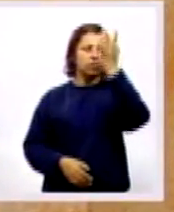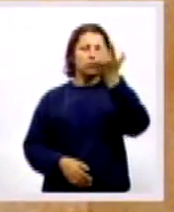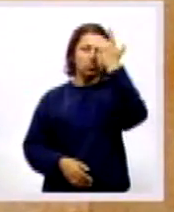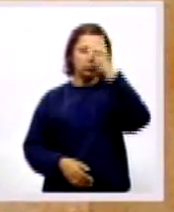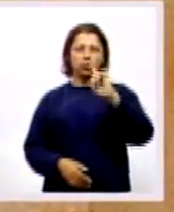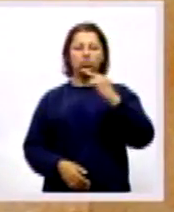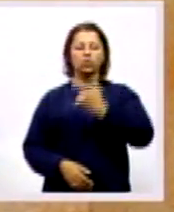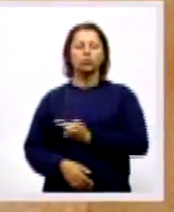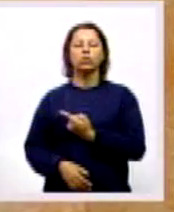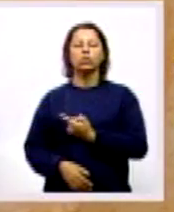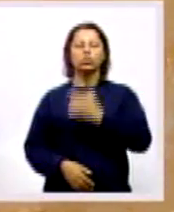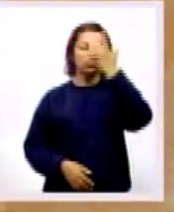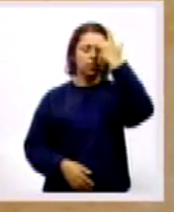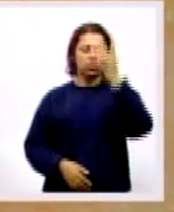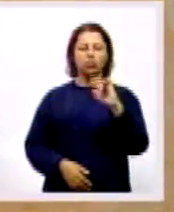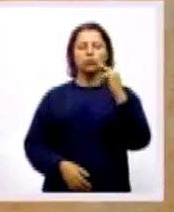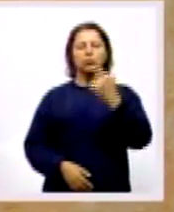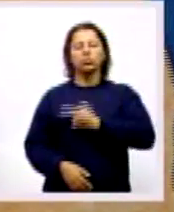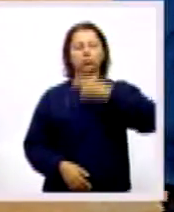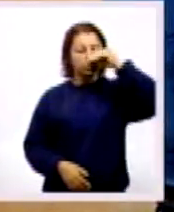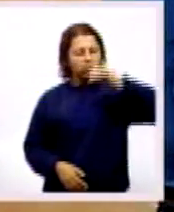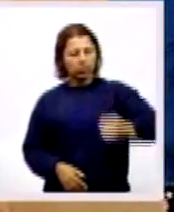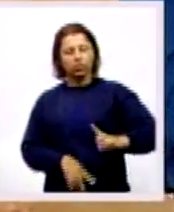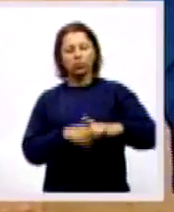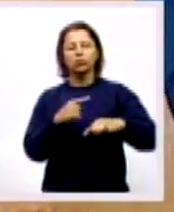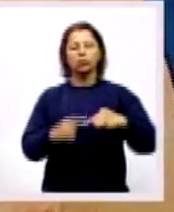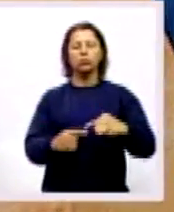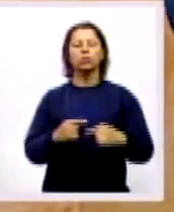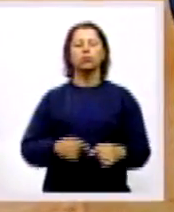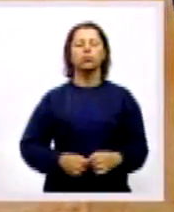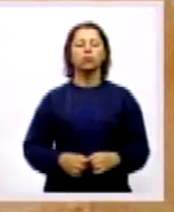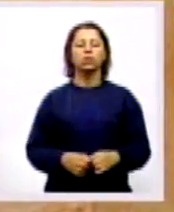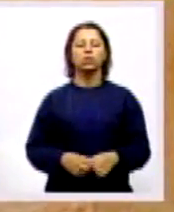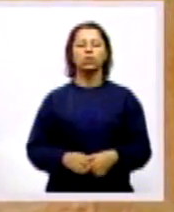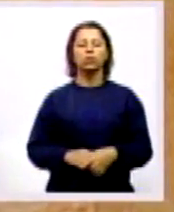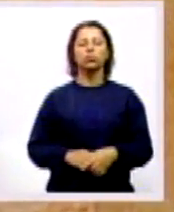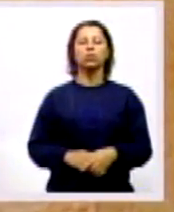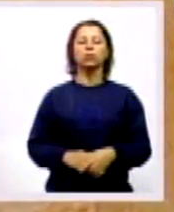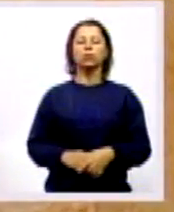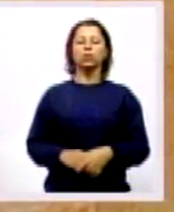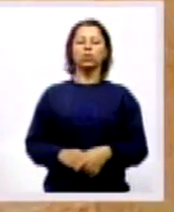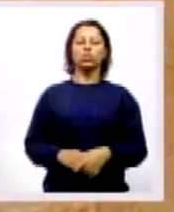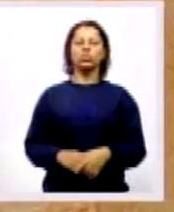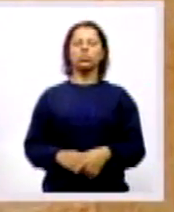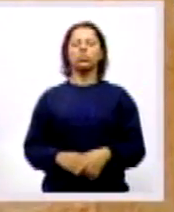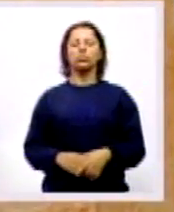nós, muito facilmente a gente despreza depois. Cai muito